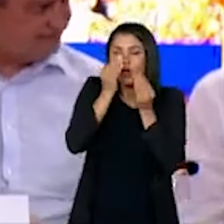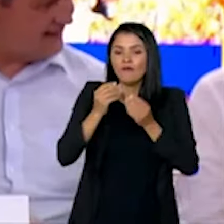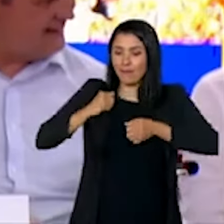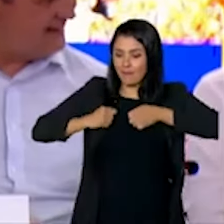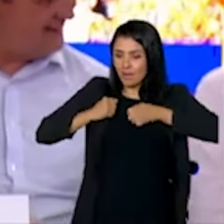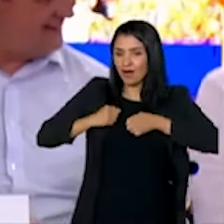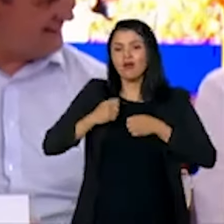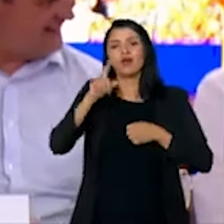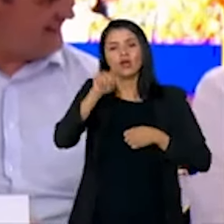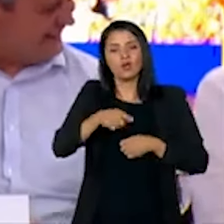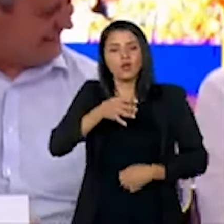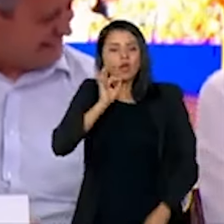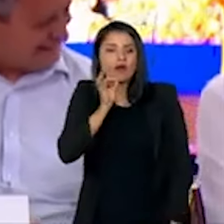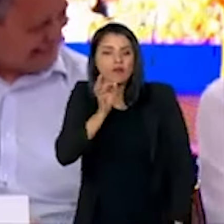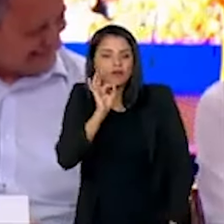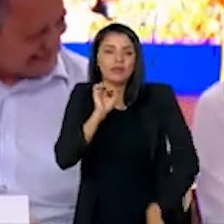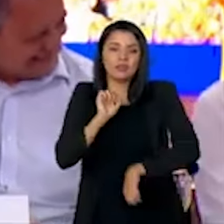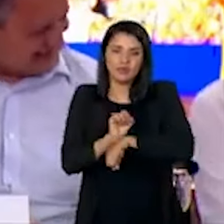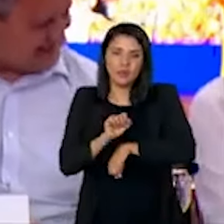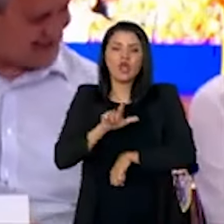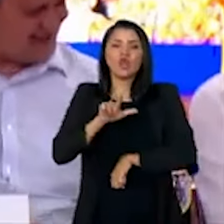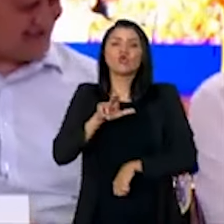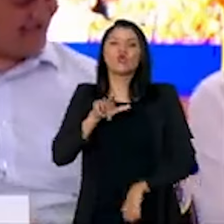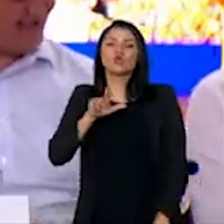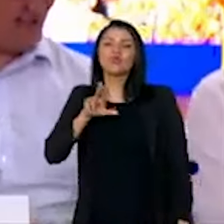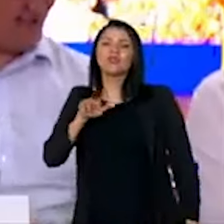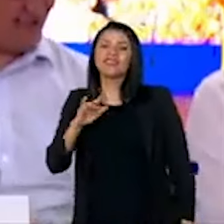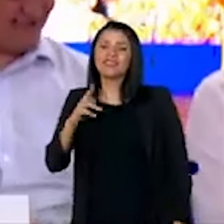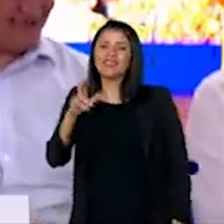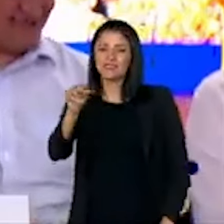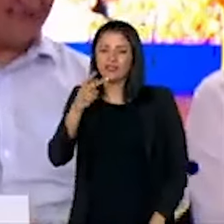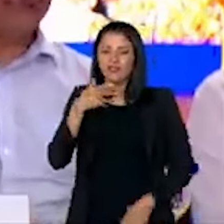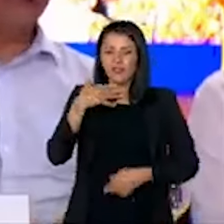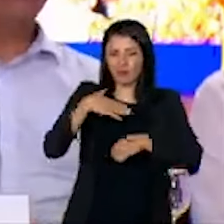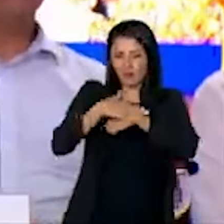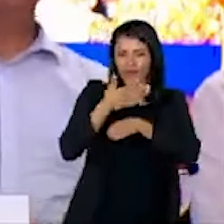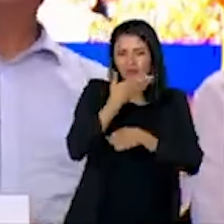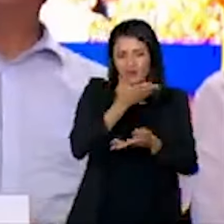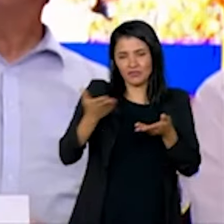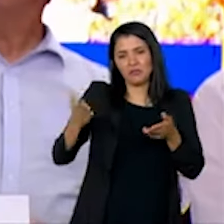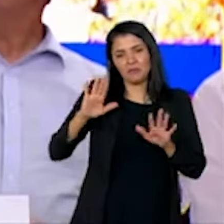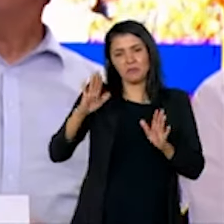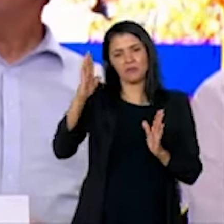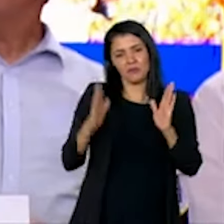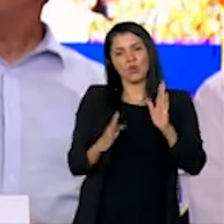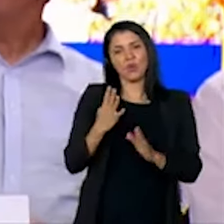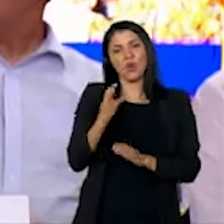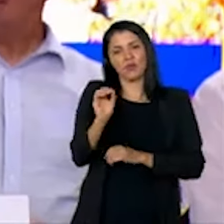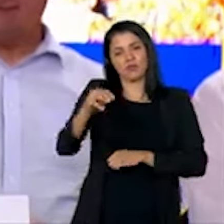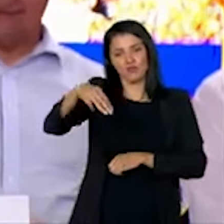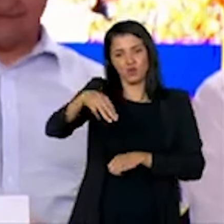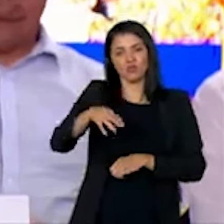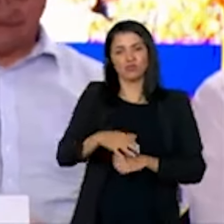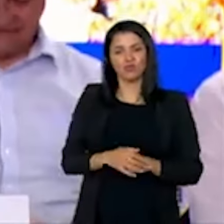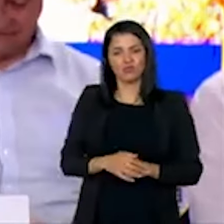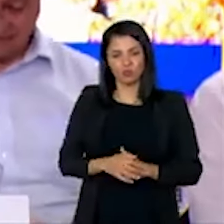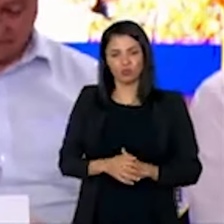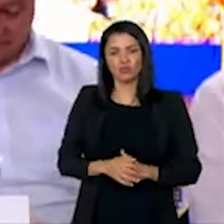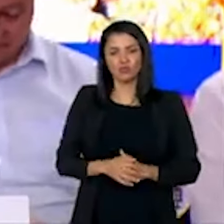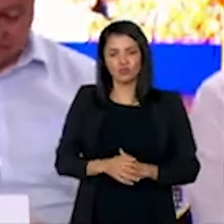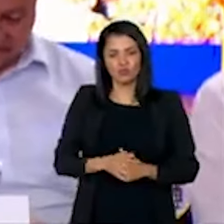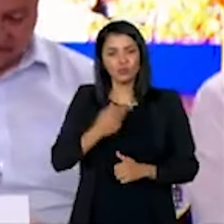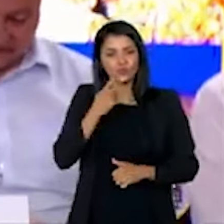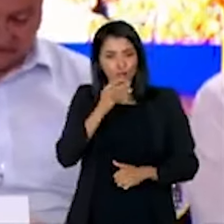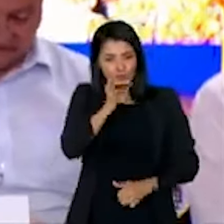tome café e espere que o Lulinha vai falar com vocês, pelo menos durante os 40 minutos. Quero dizer